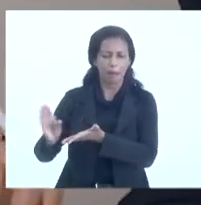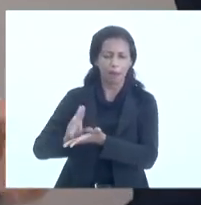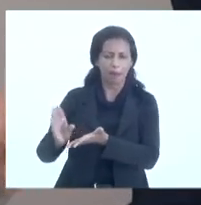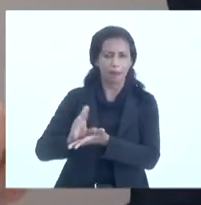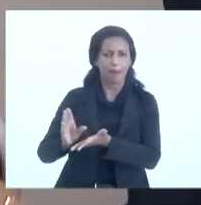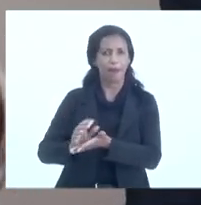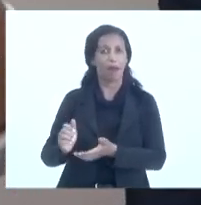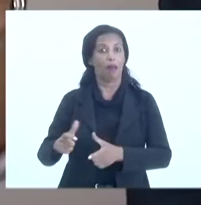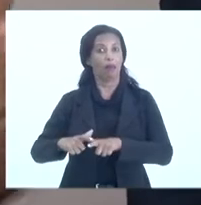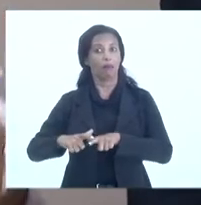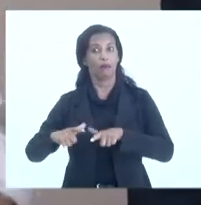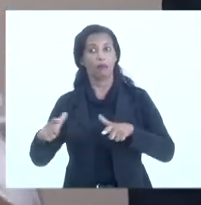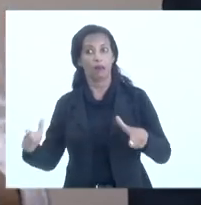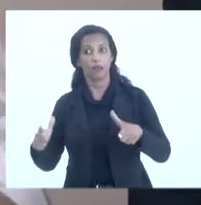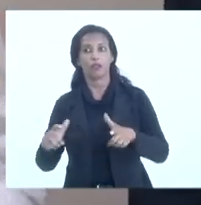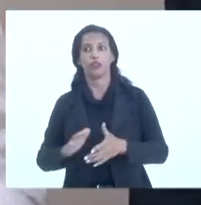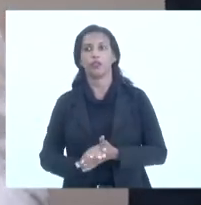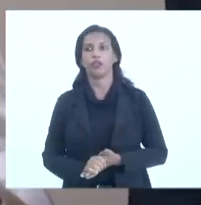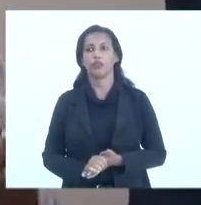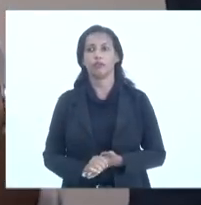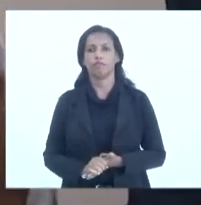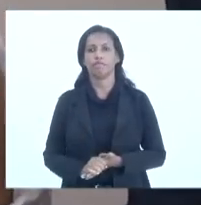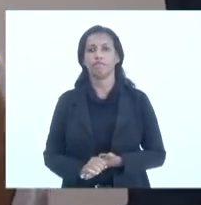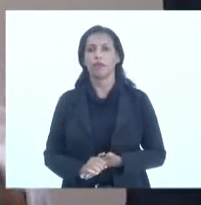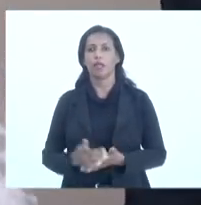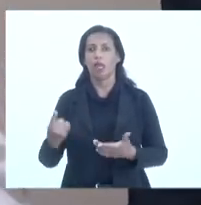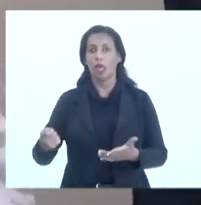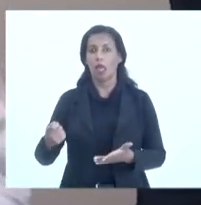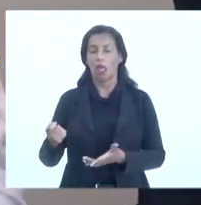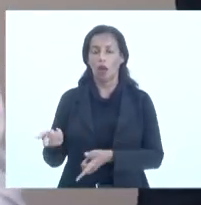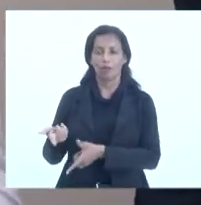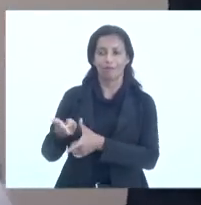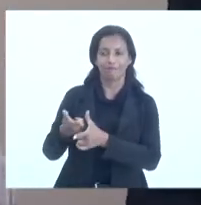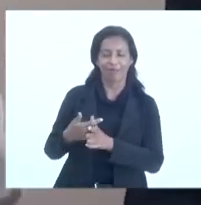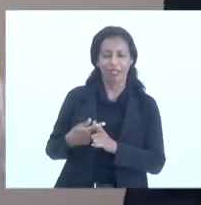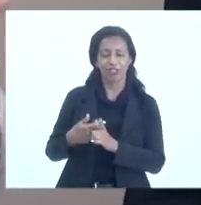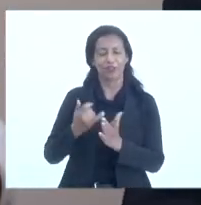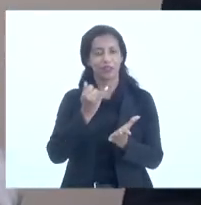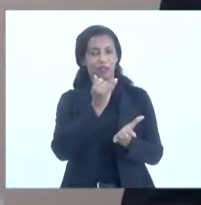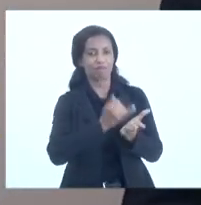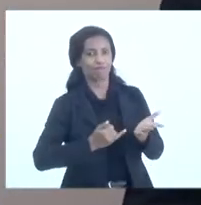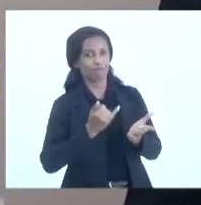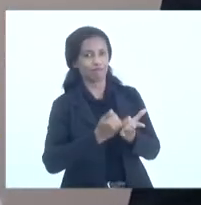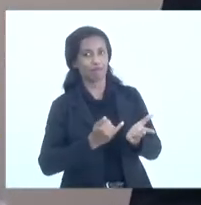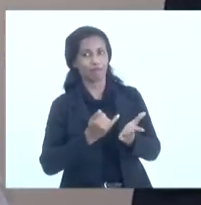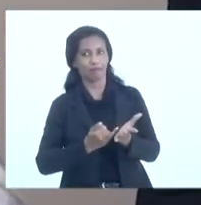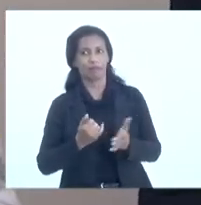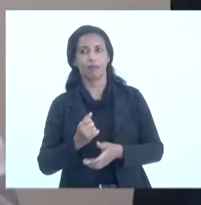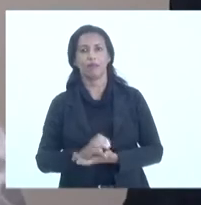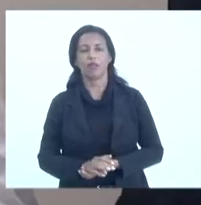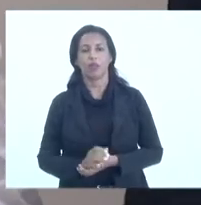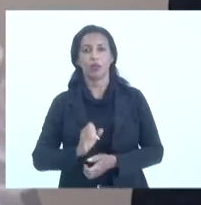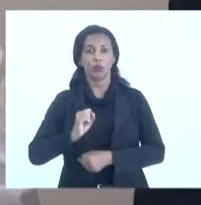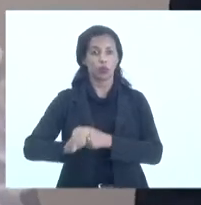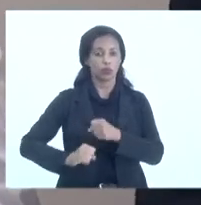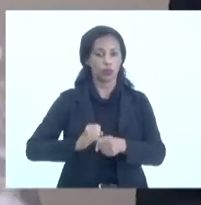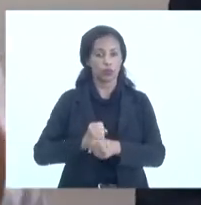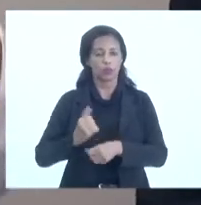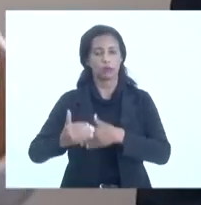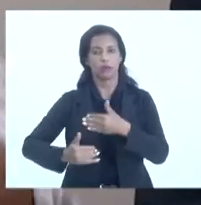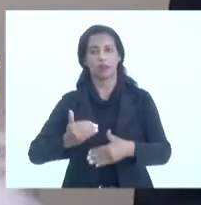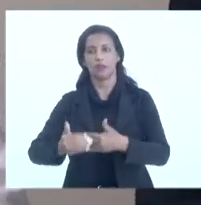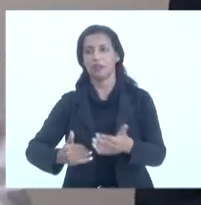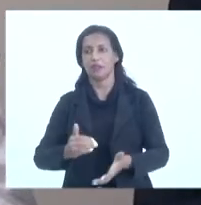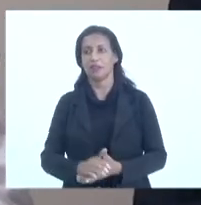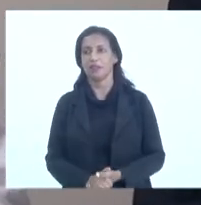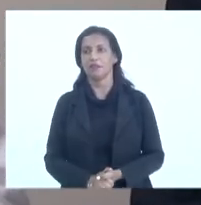monta e que resultavam num custeio de comprometimento daquela receita para os anos seguintes. O